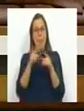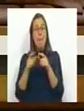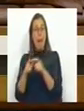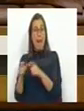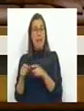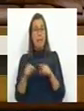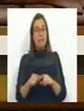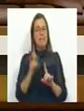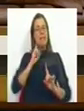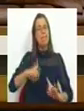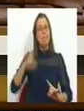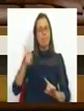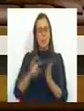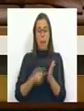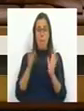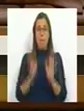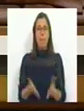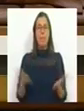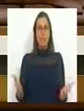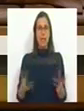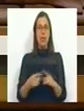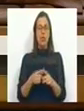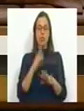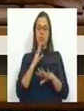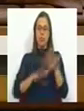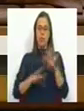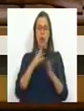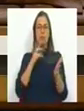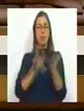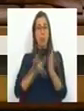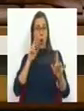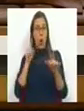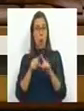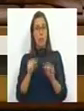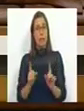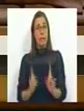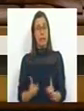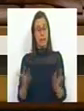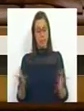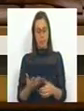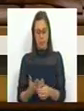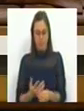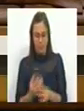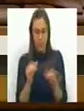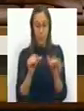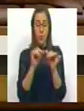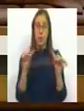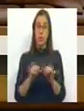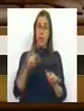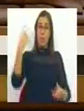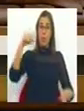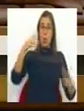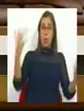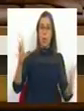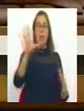é estritamente fundamental e necessário para a concretização deste objetivo. Um sistema único,